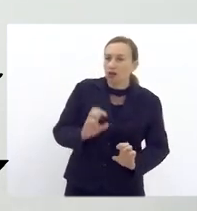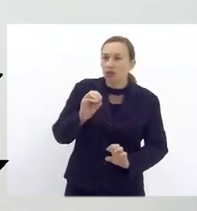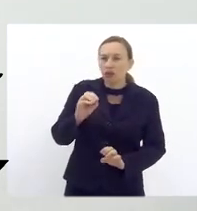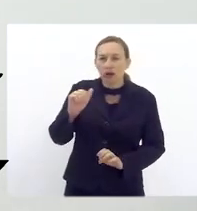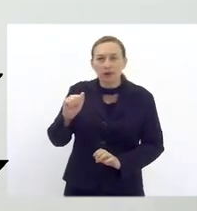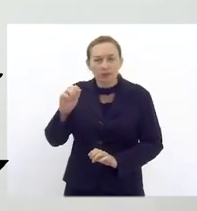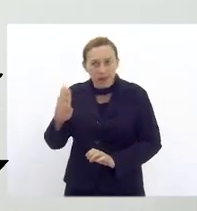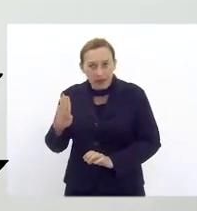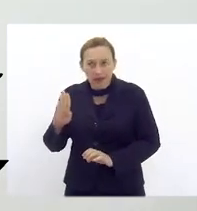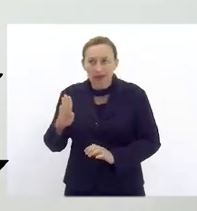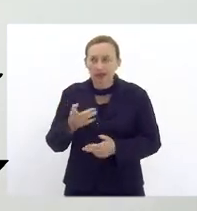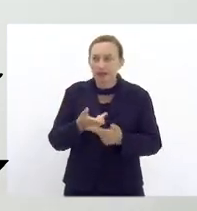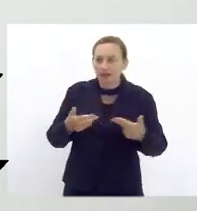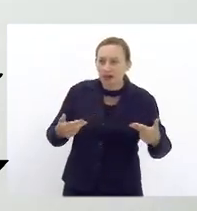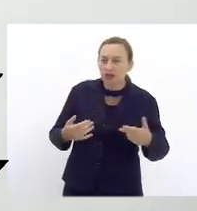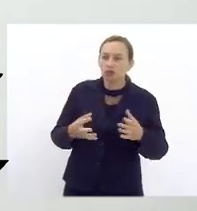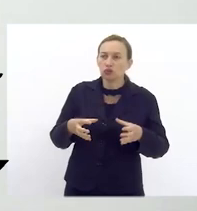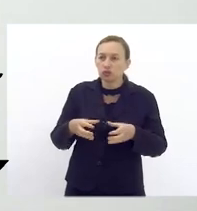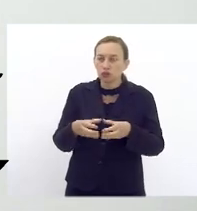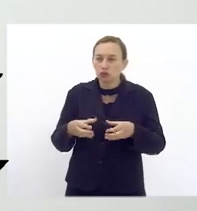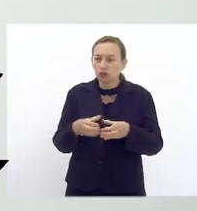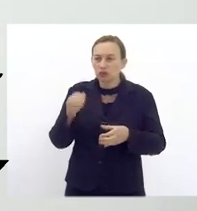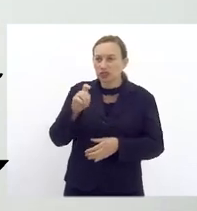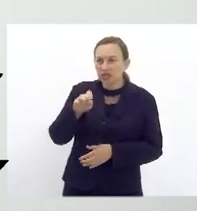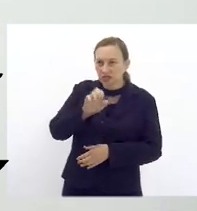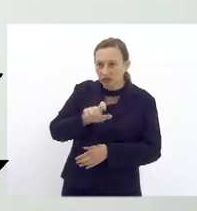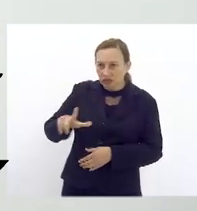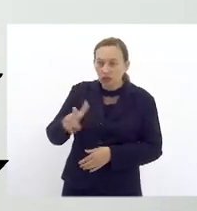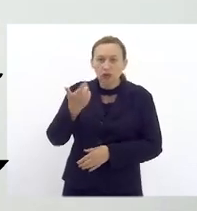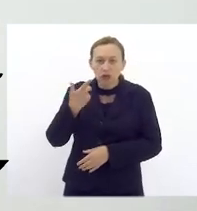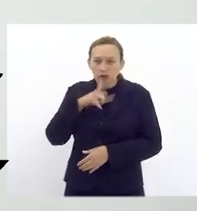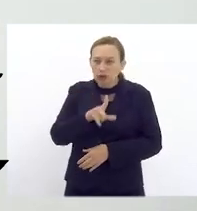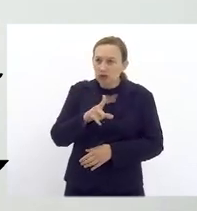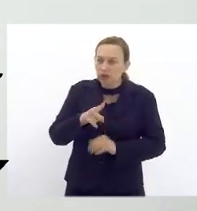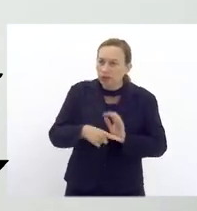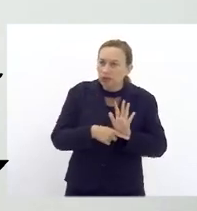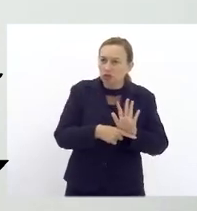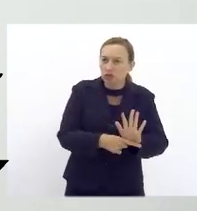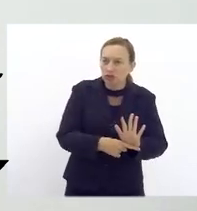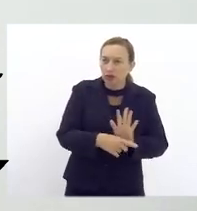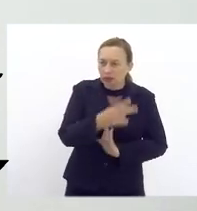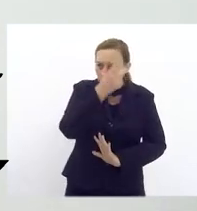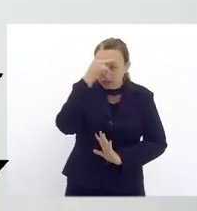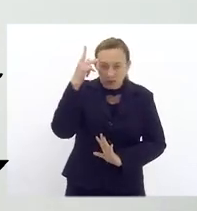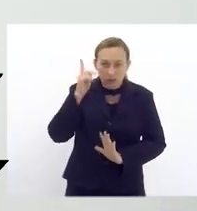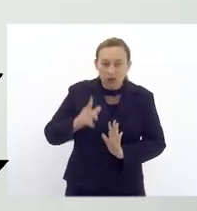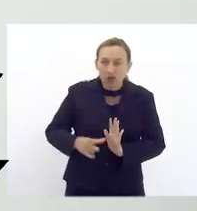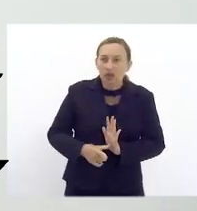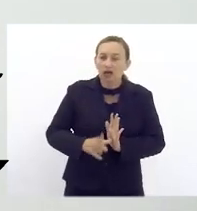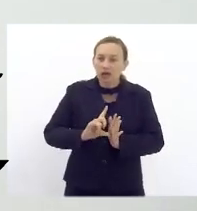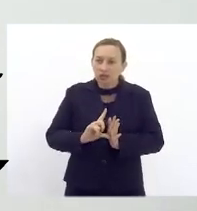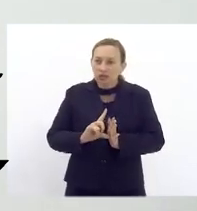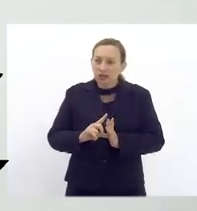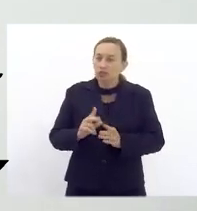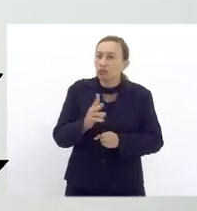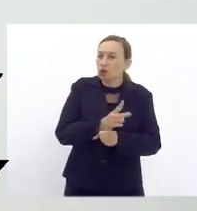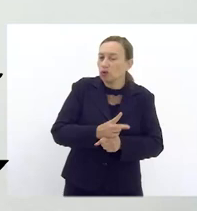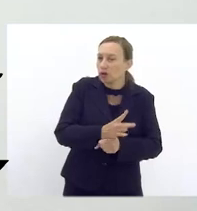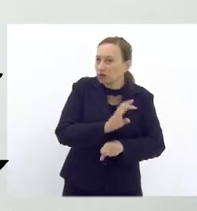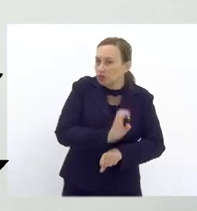entidade civis para que a gente consiga tanto atender as pessoas antes dela ir buscar o estado